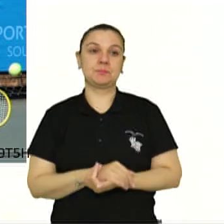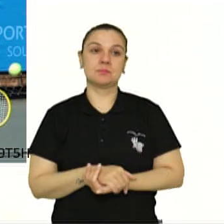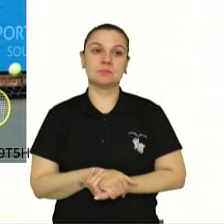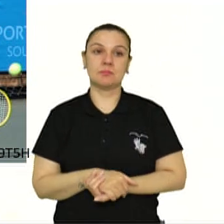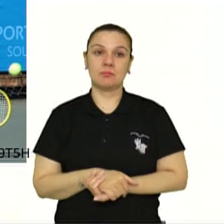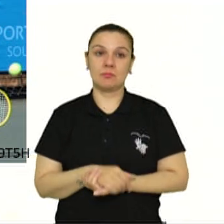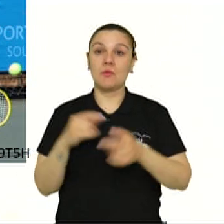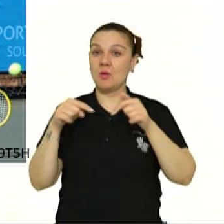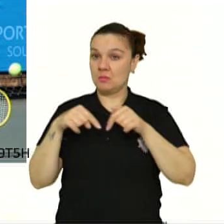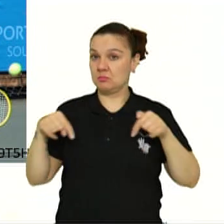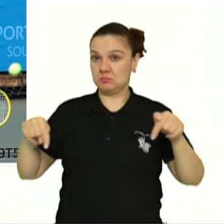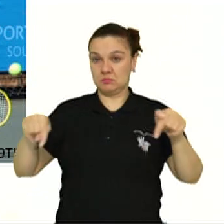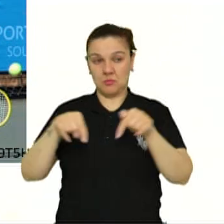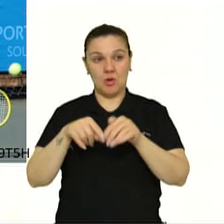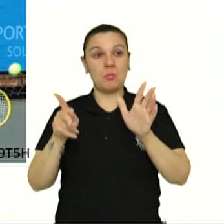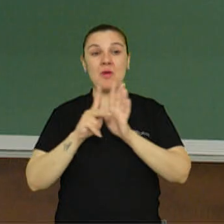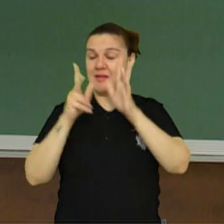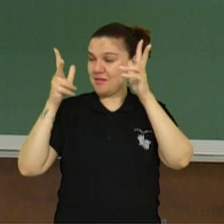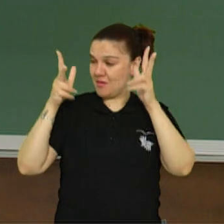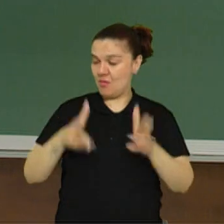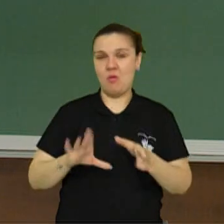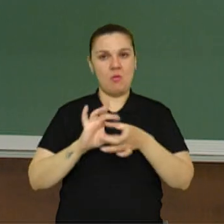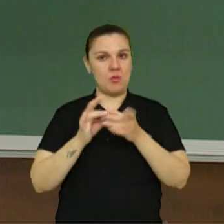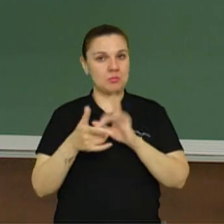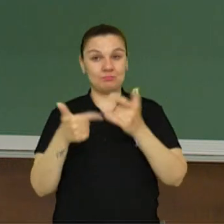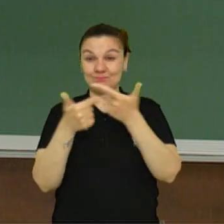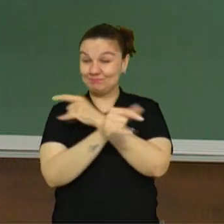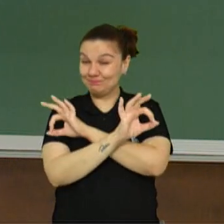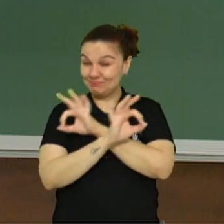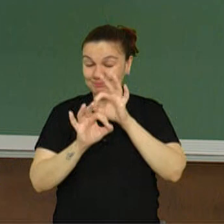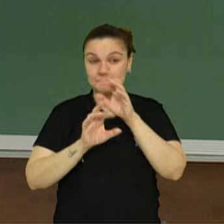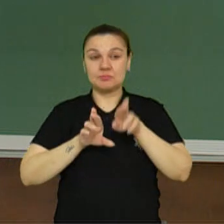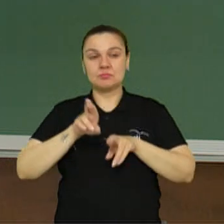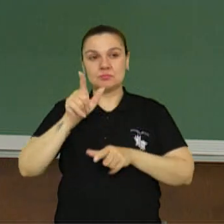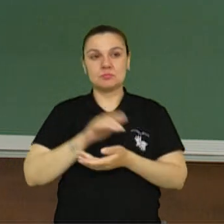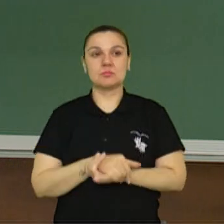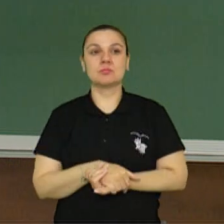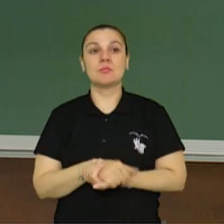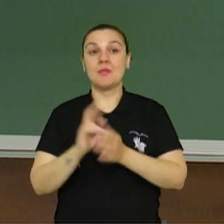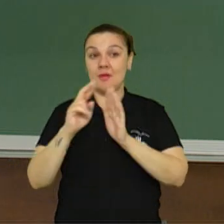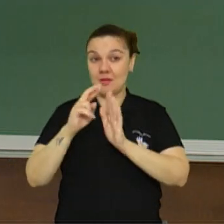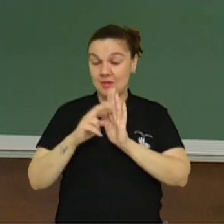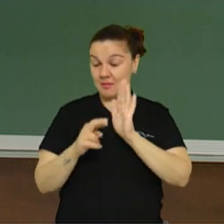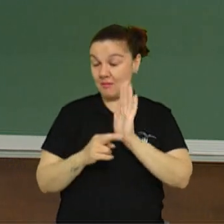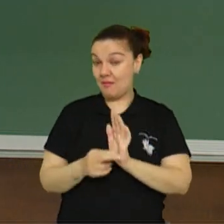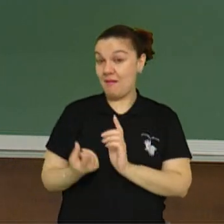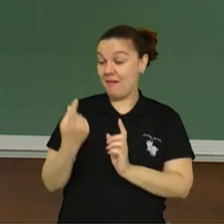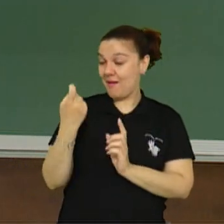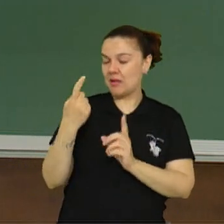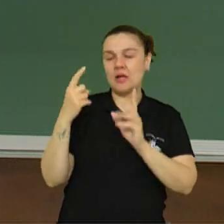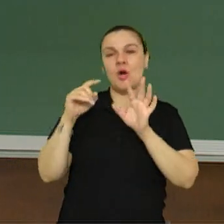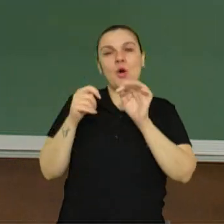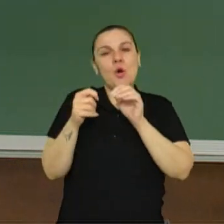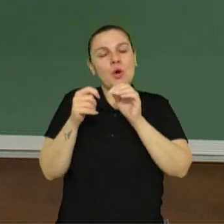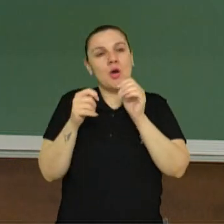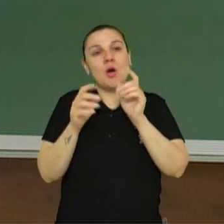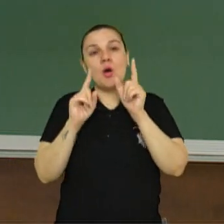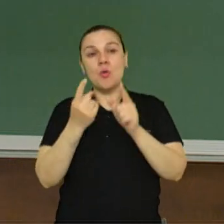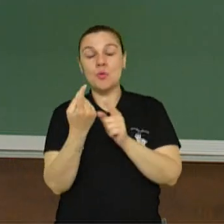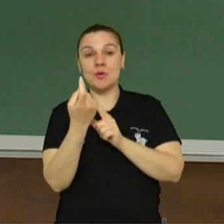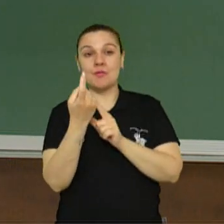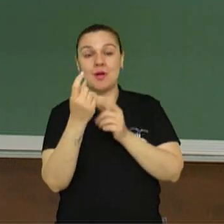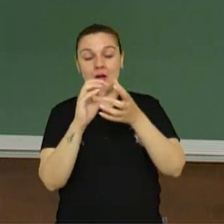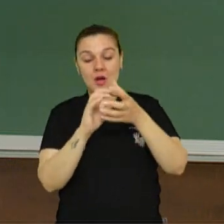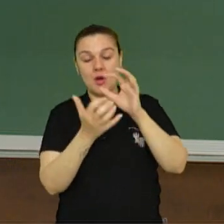quadra ela segue os padrões olímpicos, é igual, então não tem diferença nenhuma. E as regras são praticamente iguais. Por que praticamente? Porque a bola